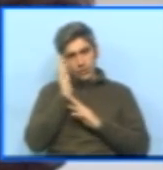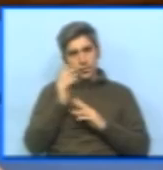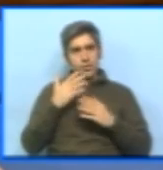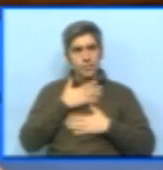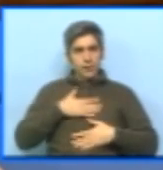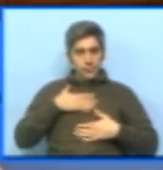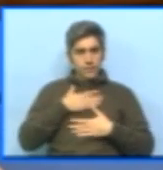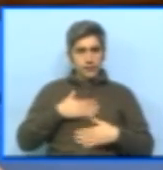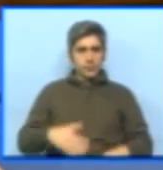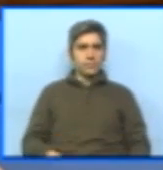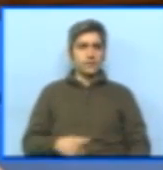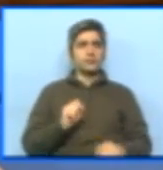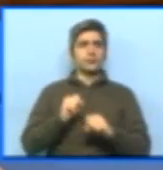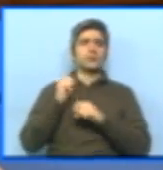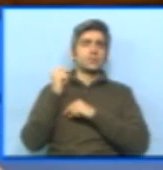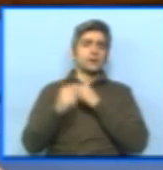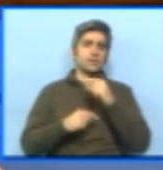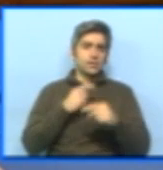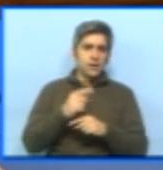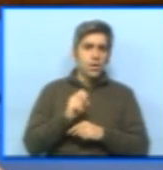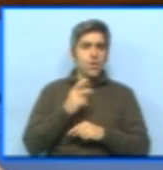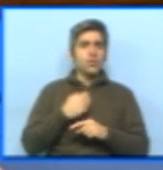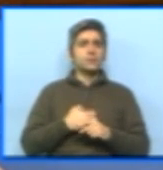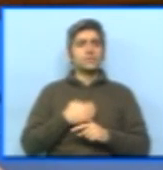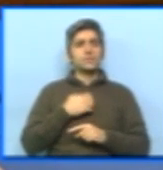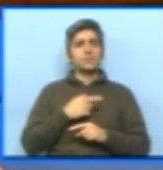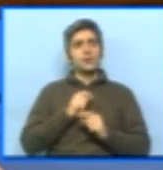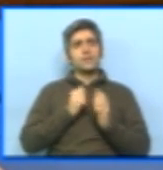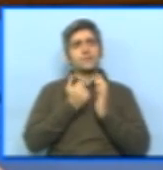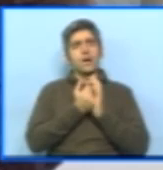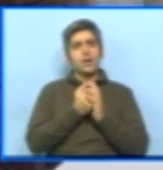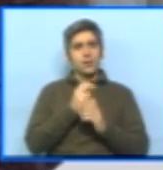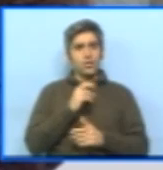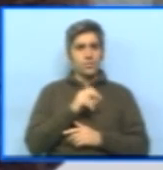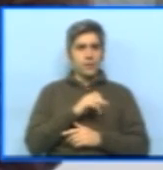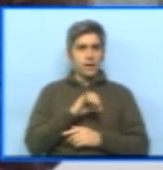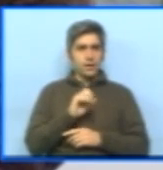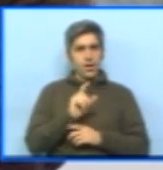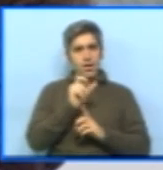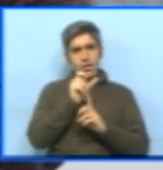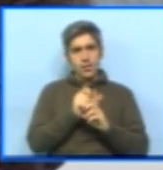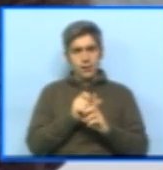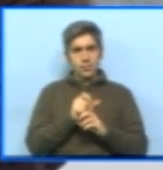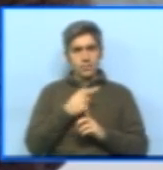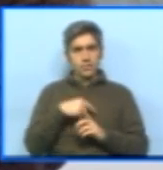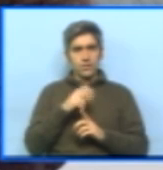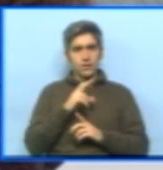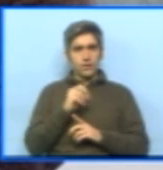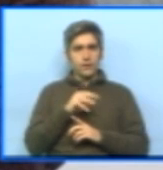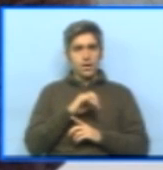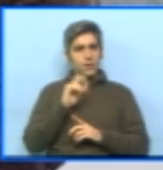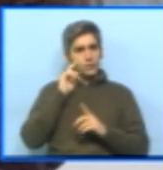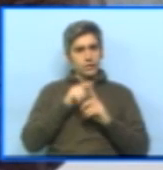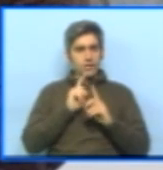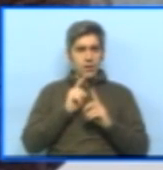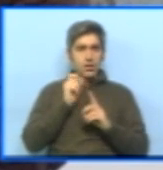tomar banho, obviamente. Por ser uma tradição ou que significado tem? Por ser a marca do romeiro, ou seja, nós estamos ali como romeiros